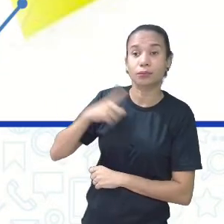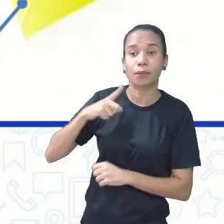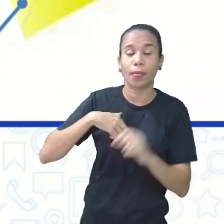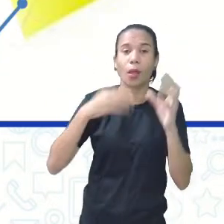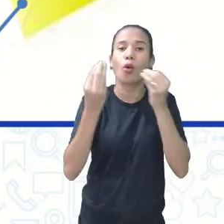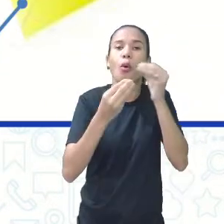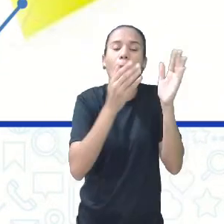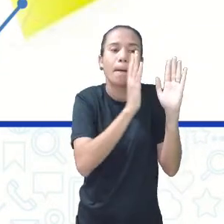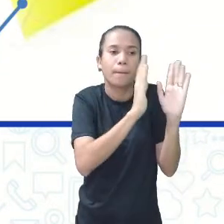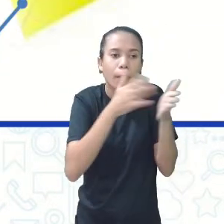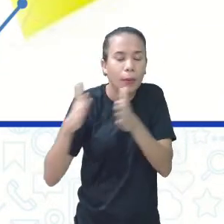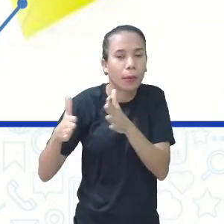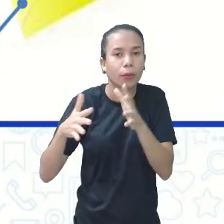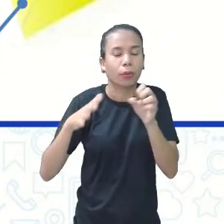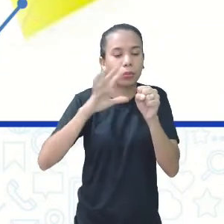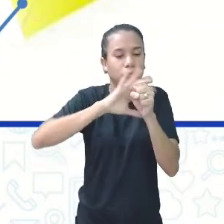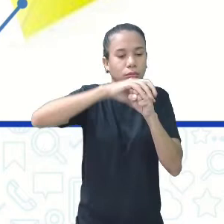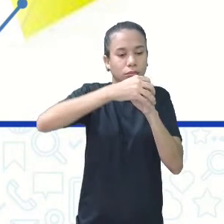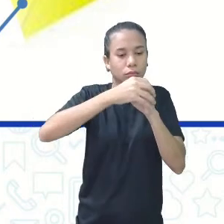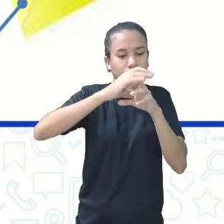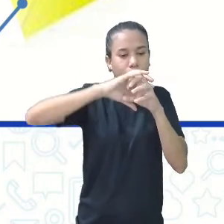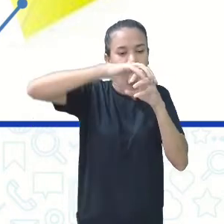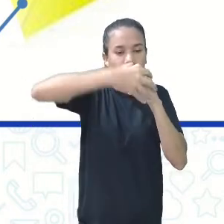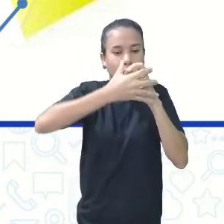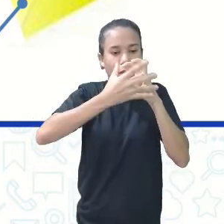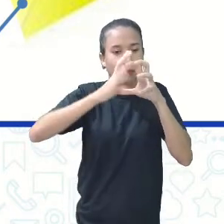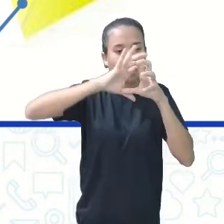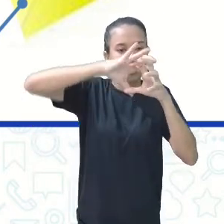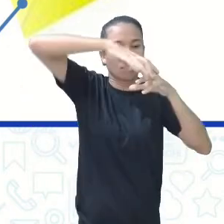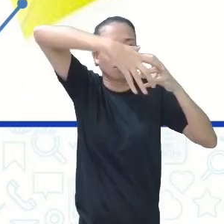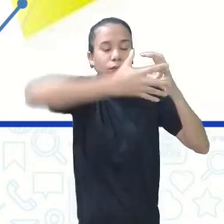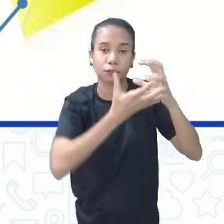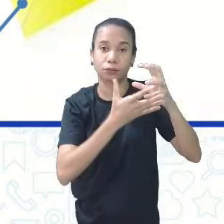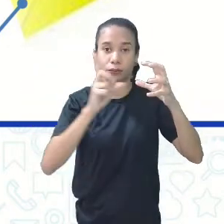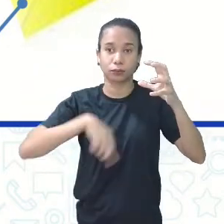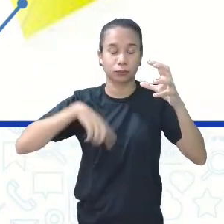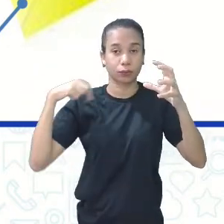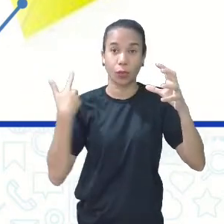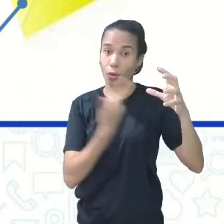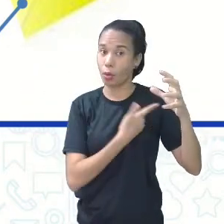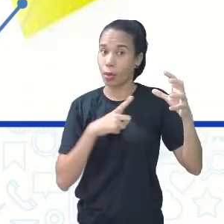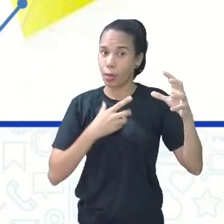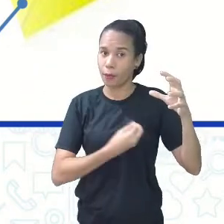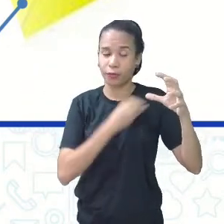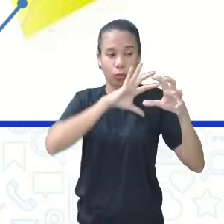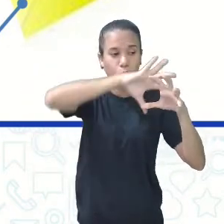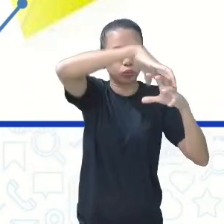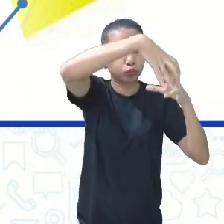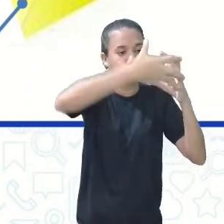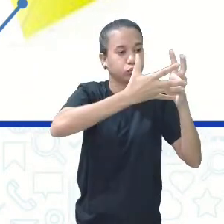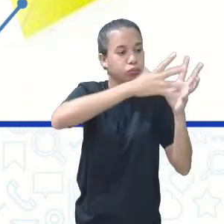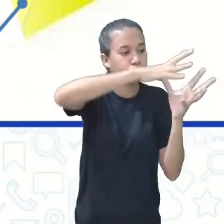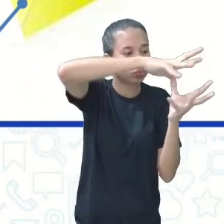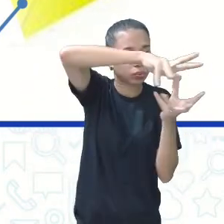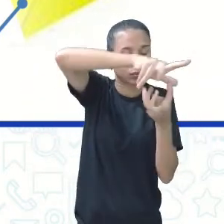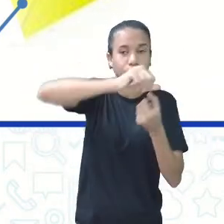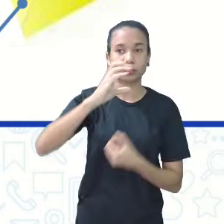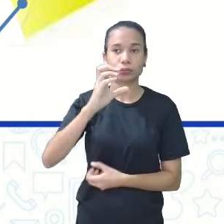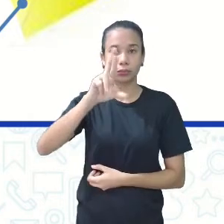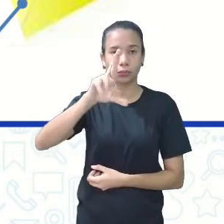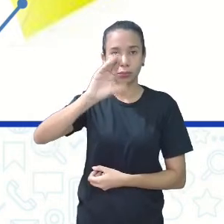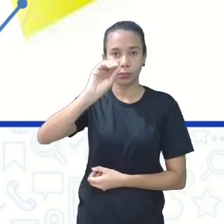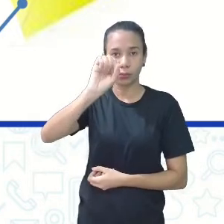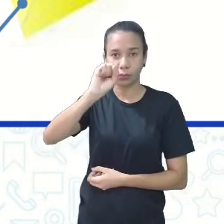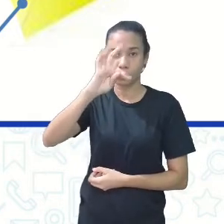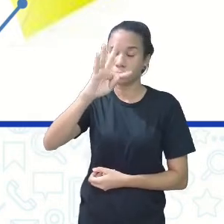tem camadas específicas. E aí, a camada em que vivemos é a crosta, né? A crosta terrestre. Então, é